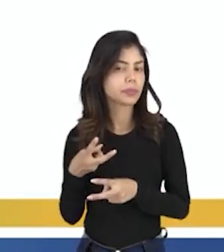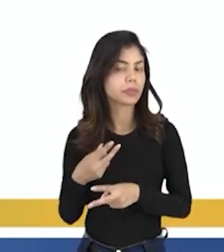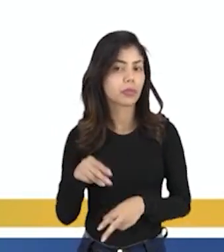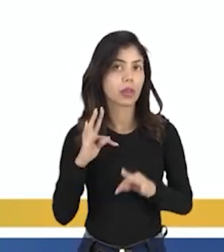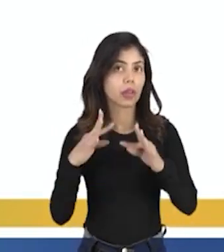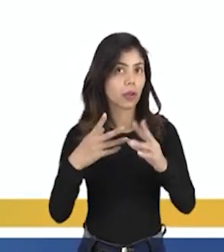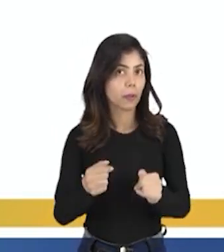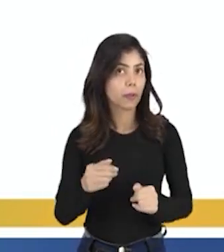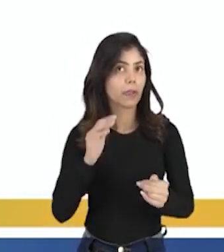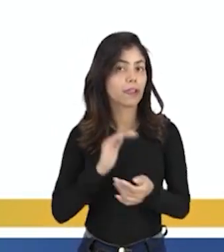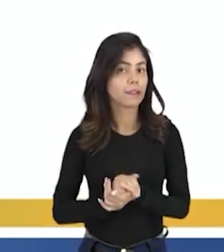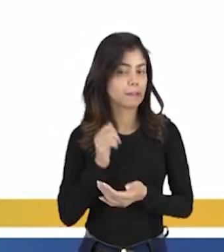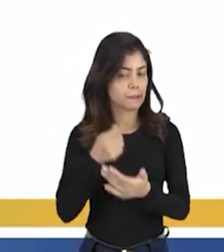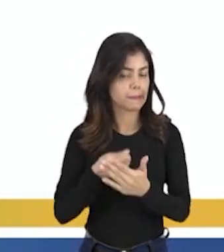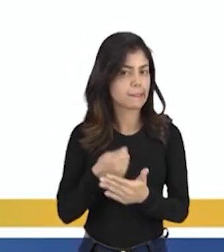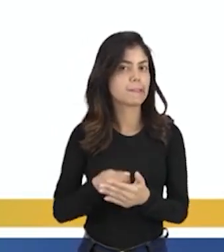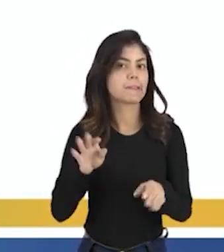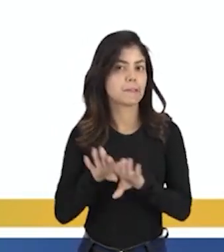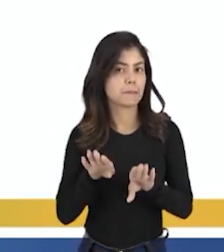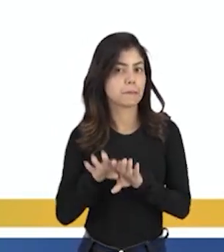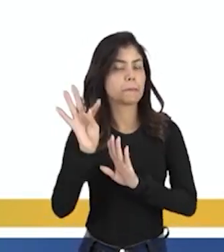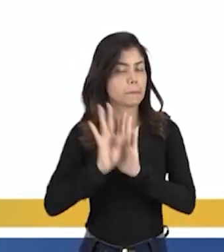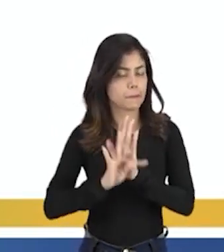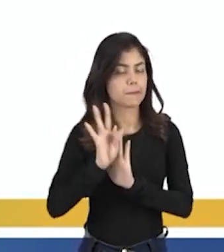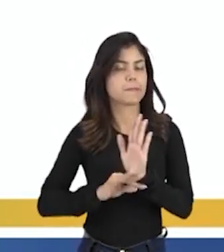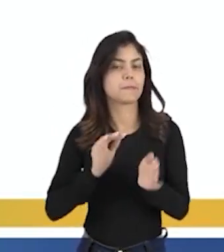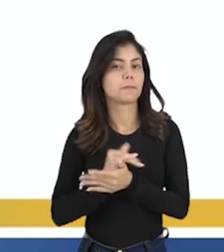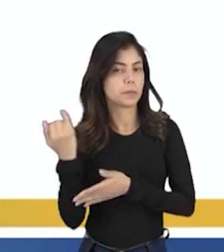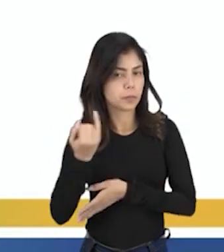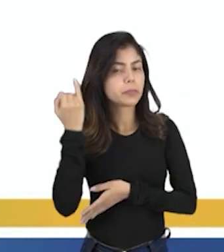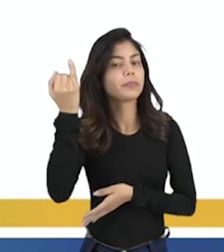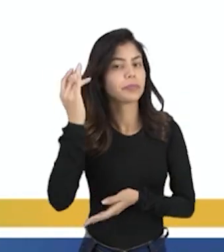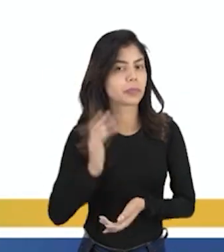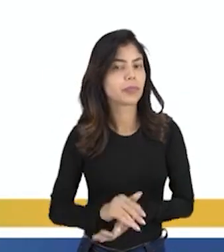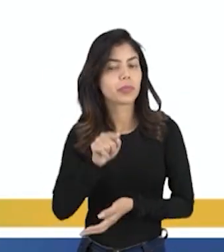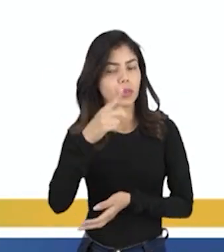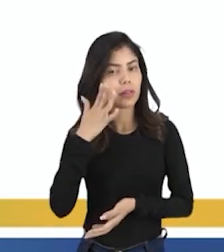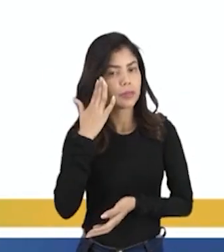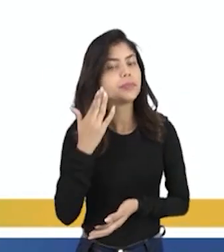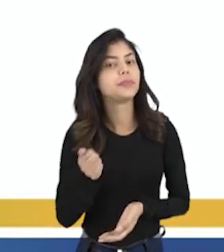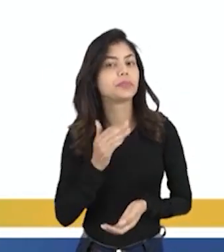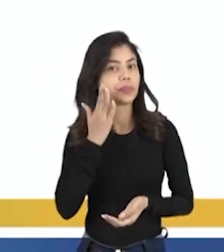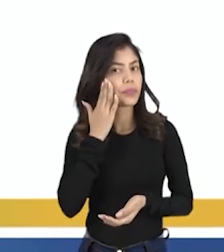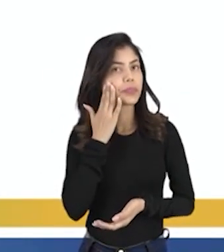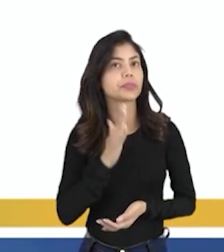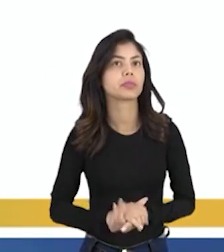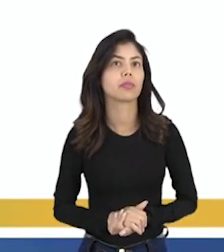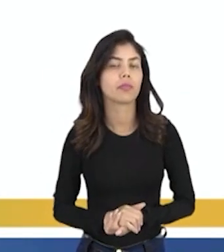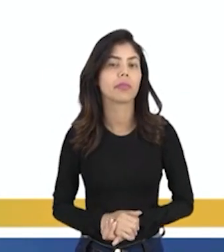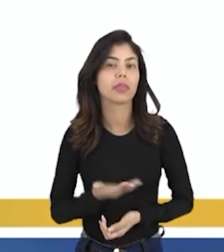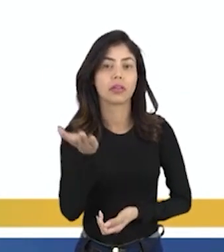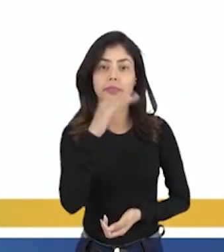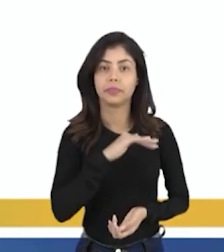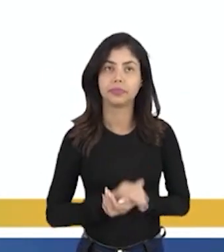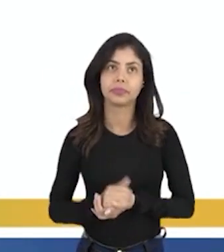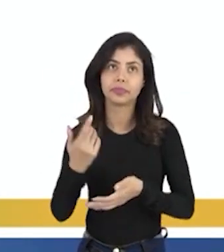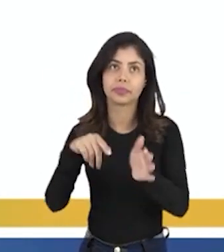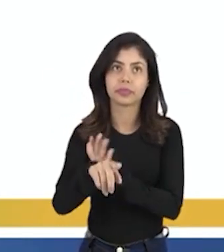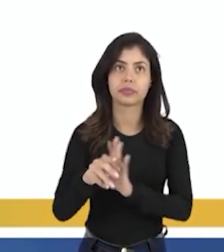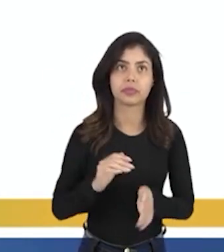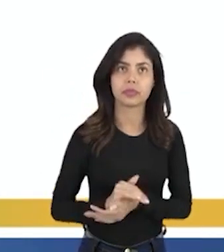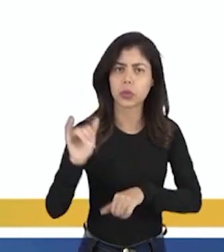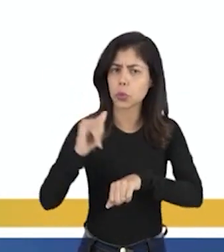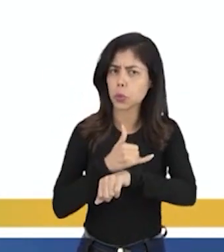Percebam todas as linguagens existentes dentro desse texto. É muito importante para você poder entender. Vamos lá para o